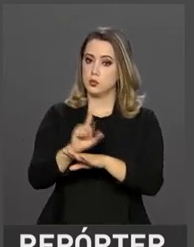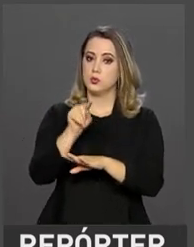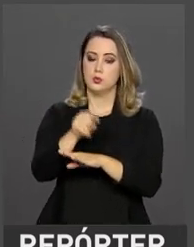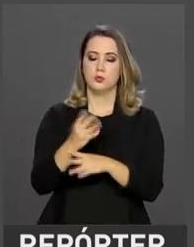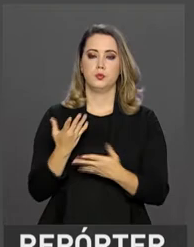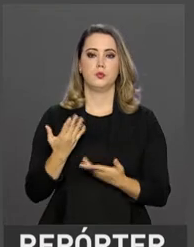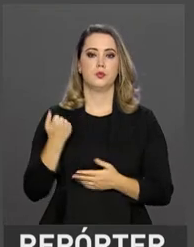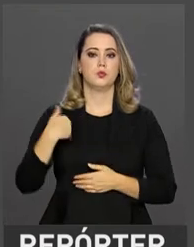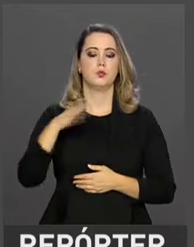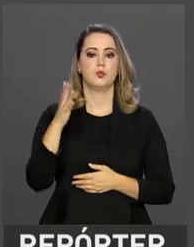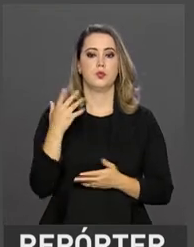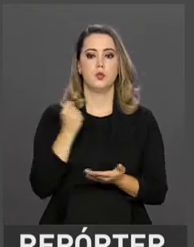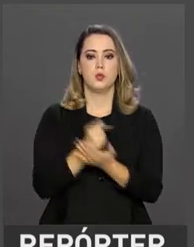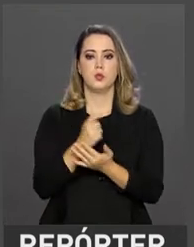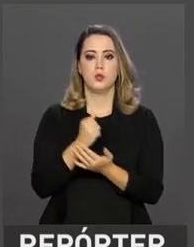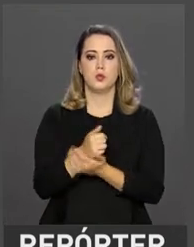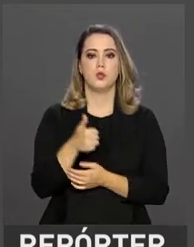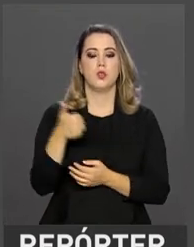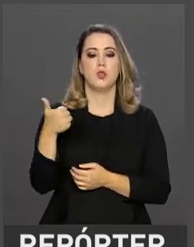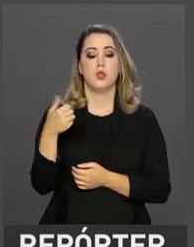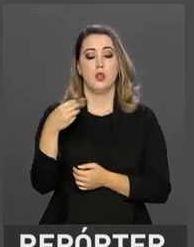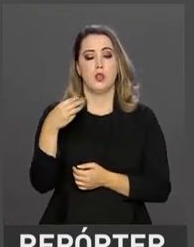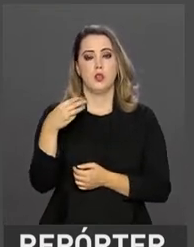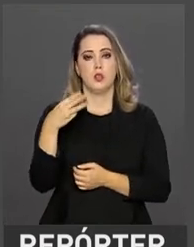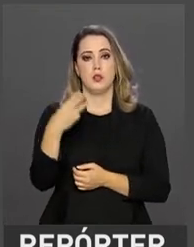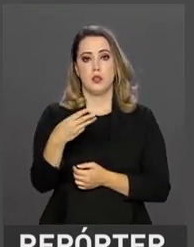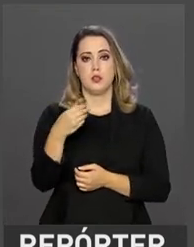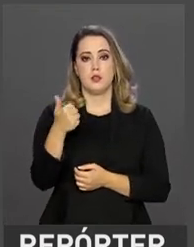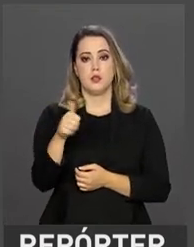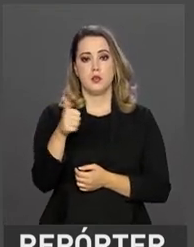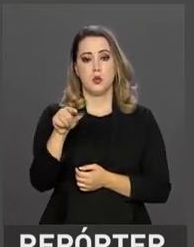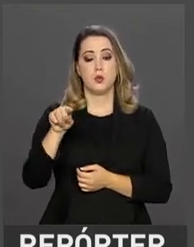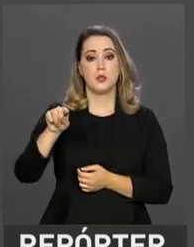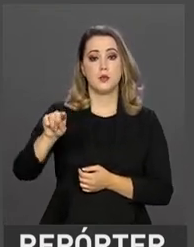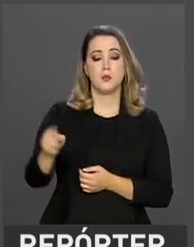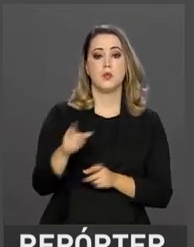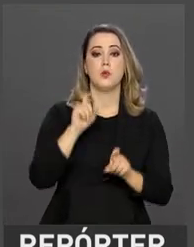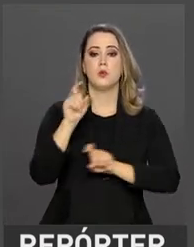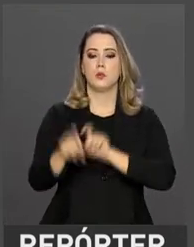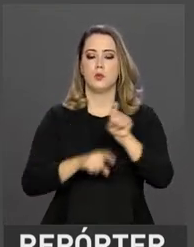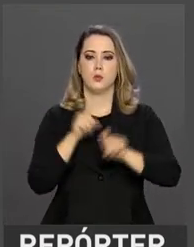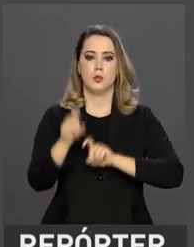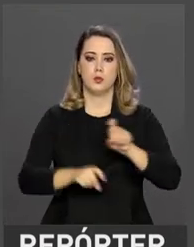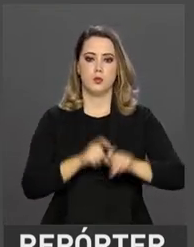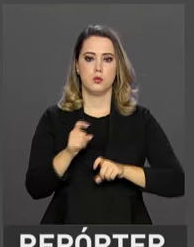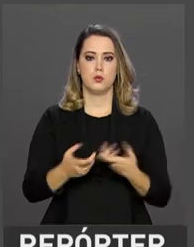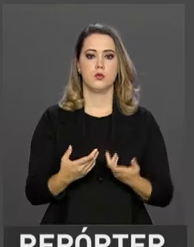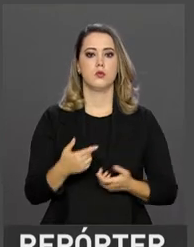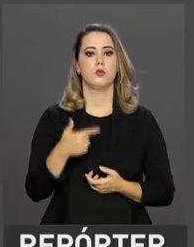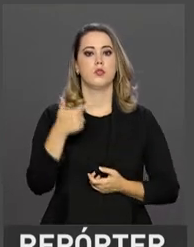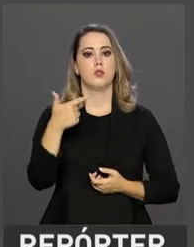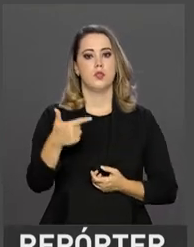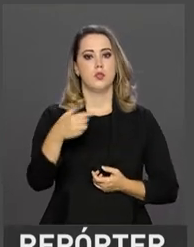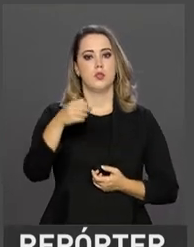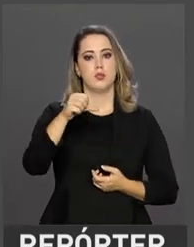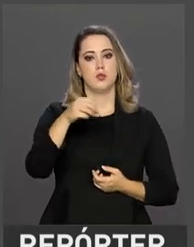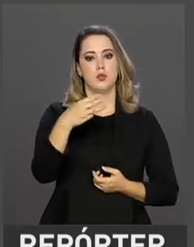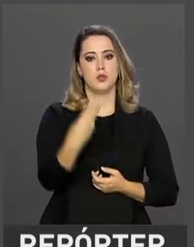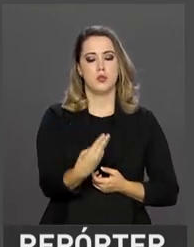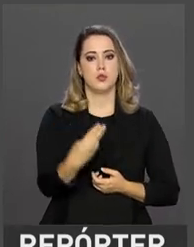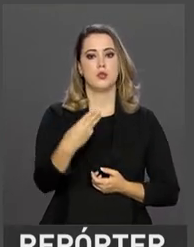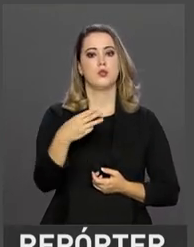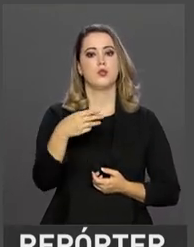serão adquiridos 311 1177 computadores 293